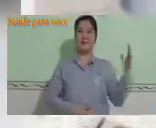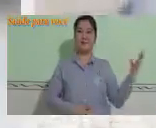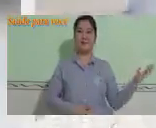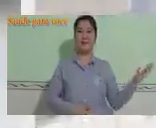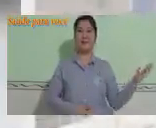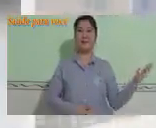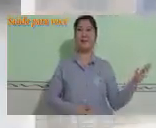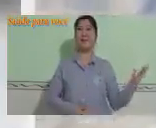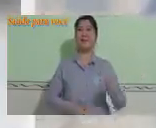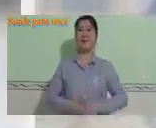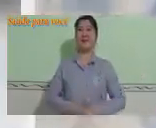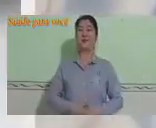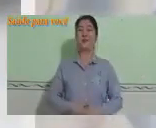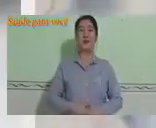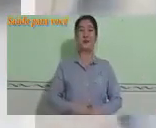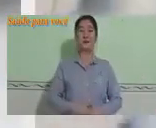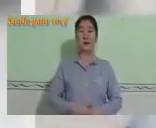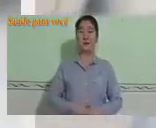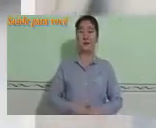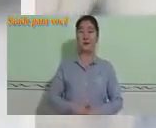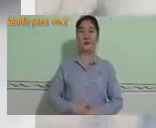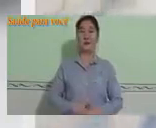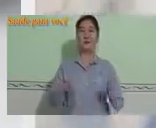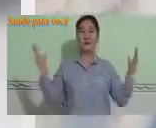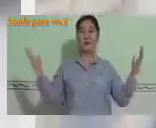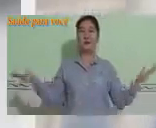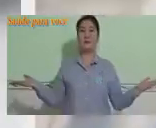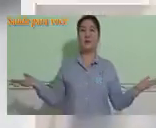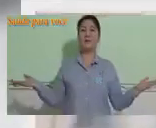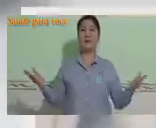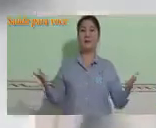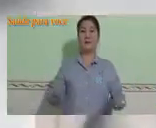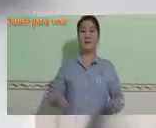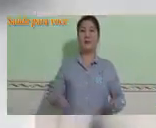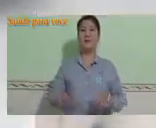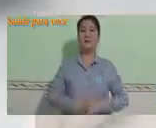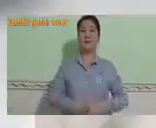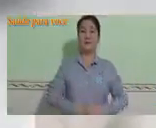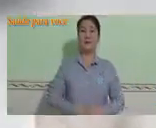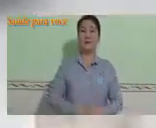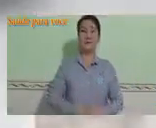os pais, que estão acostumados a descansar durante a noite.